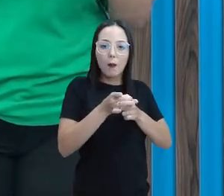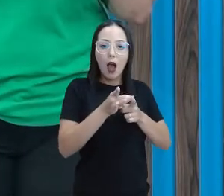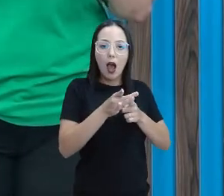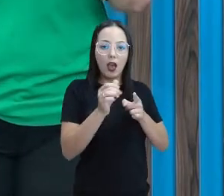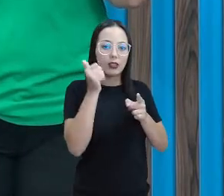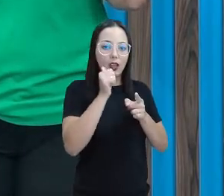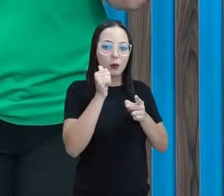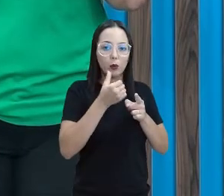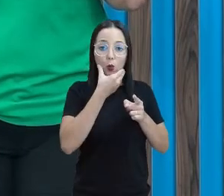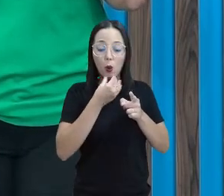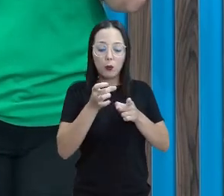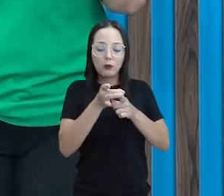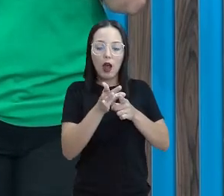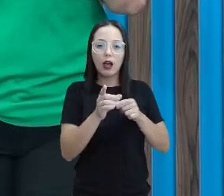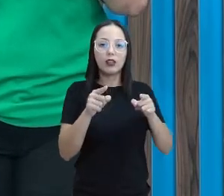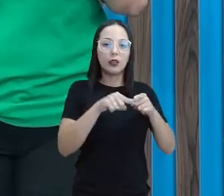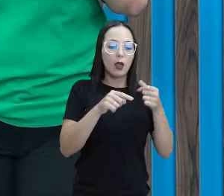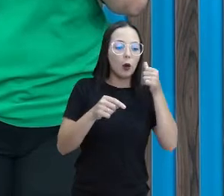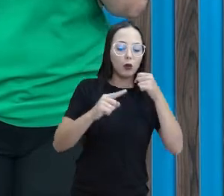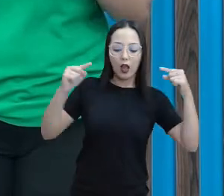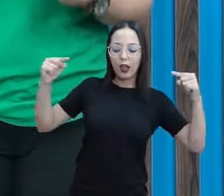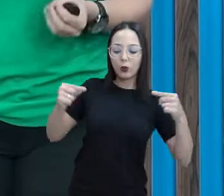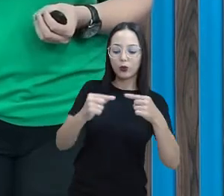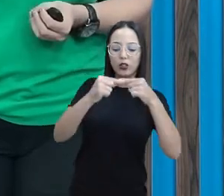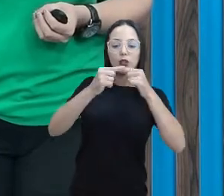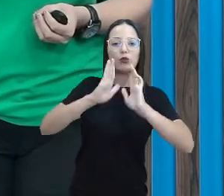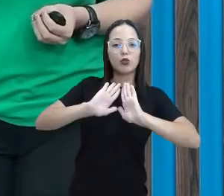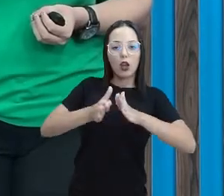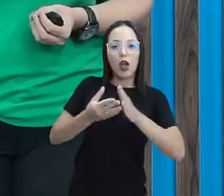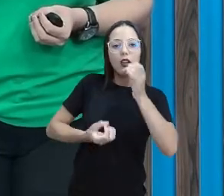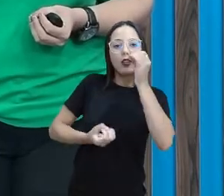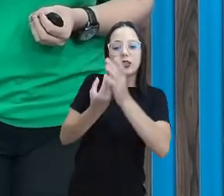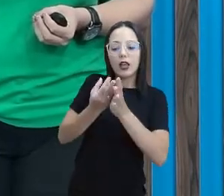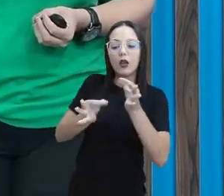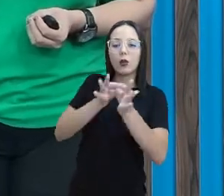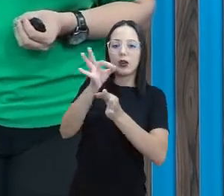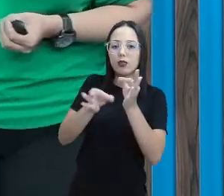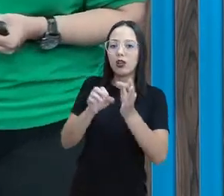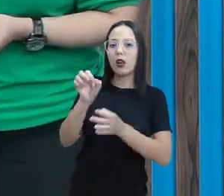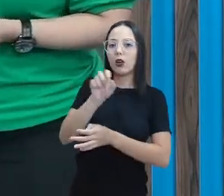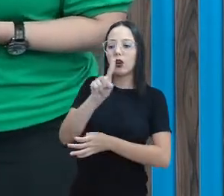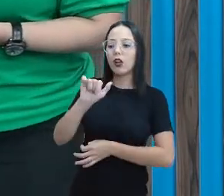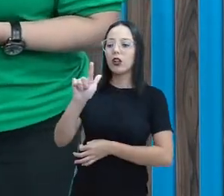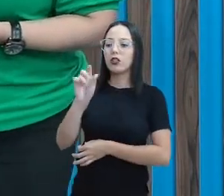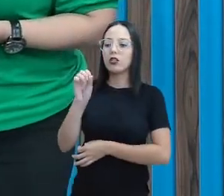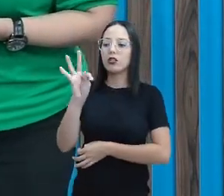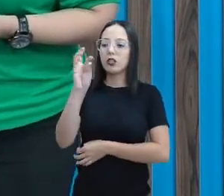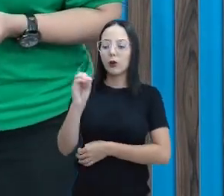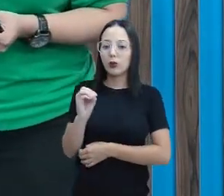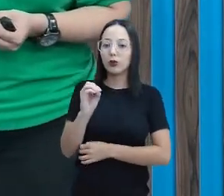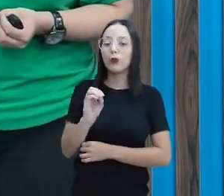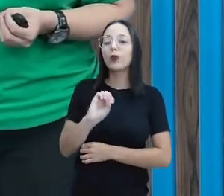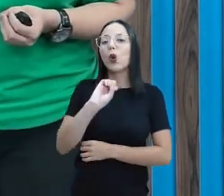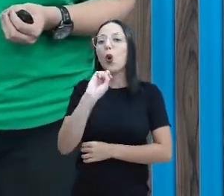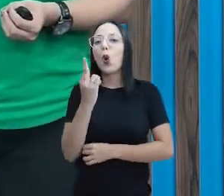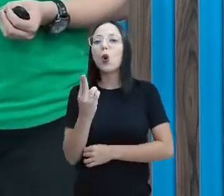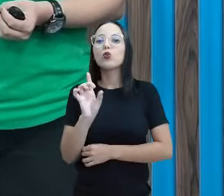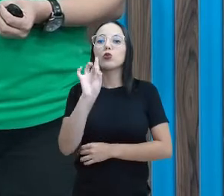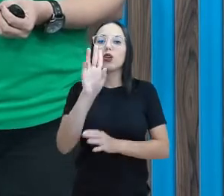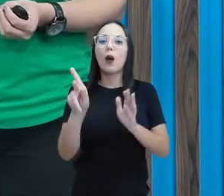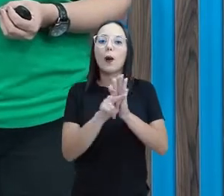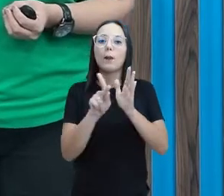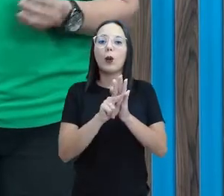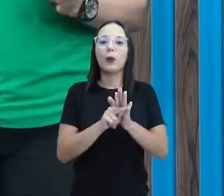óvulo já fecundaram, já se uniram ali, gera essa célula, né, o zigoto, ou só no óvulo ou